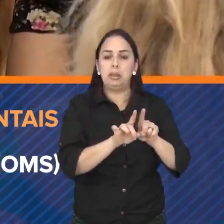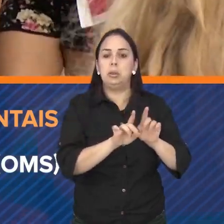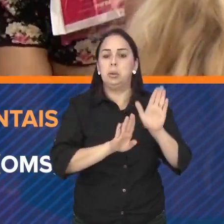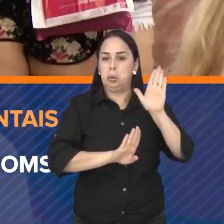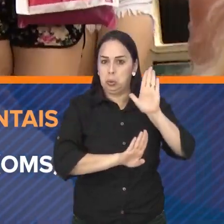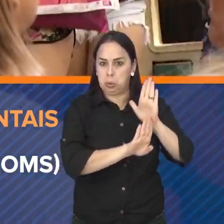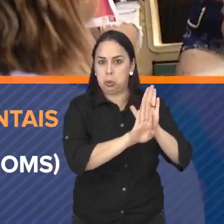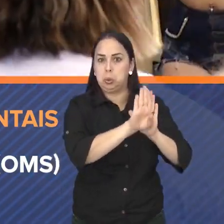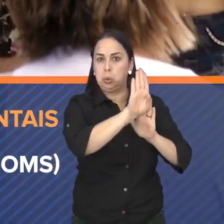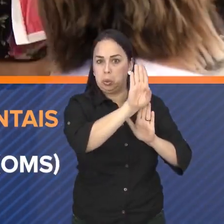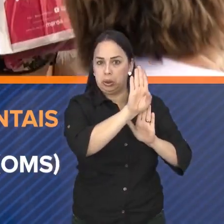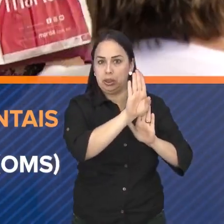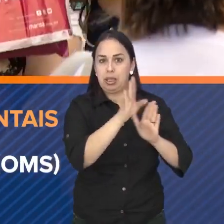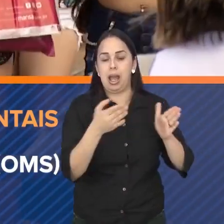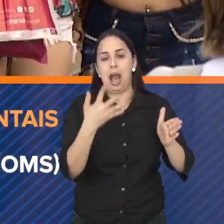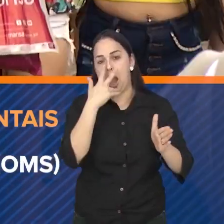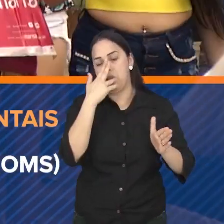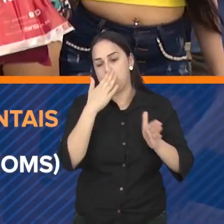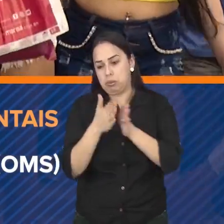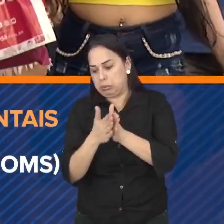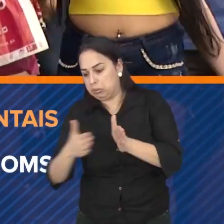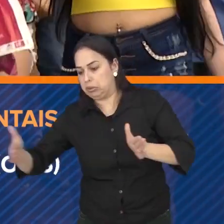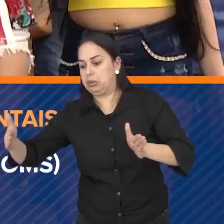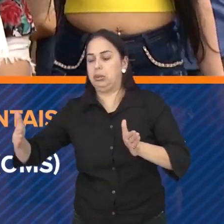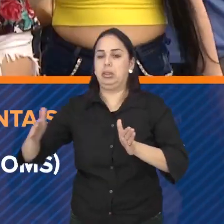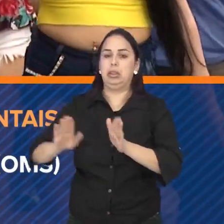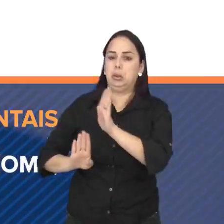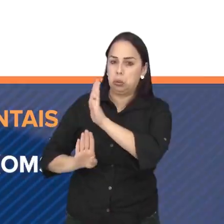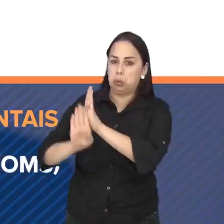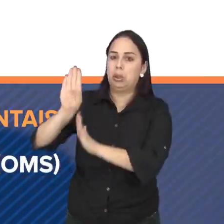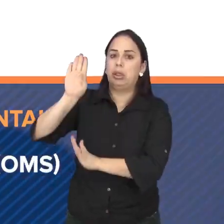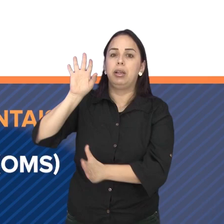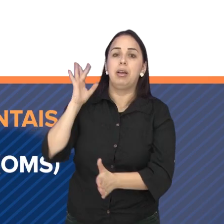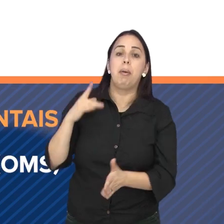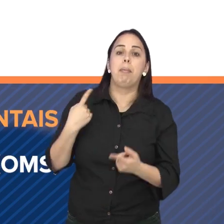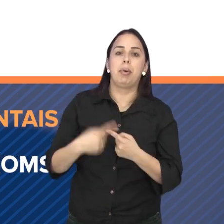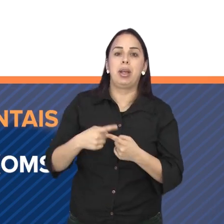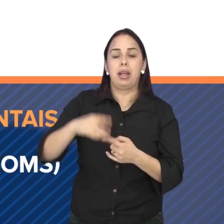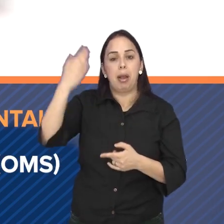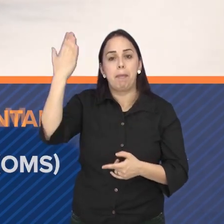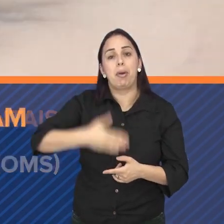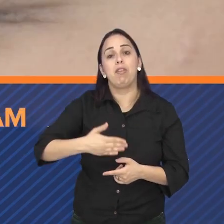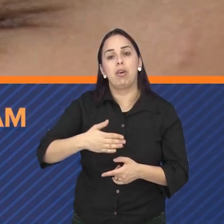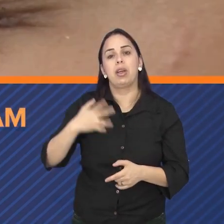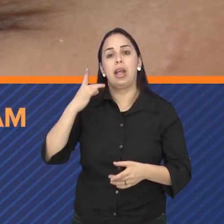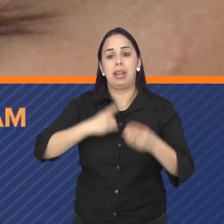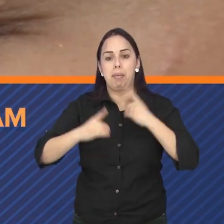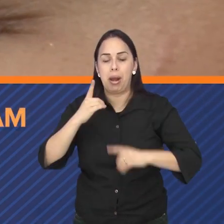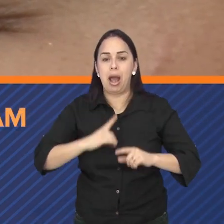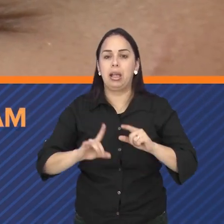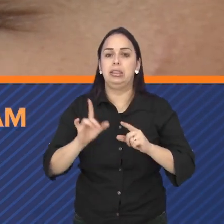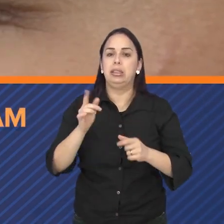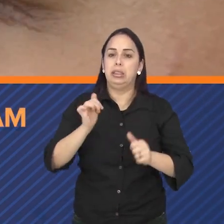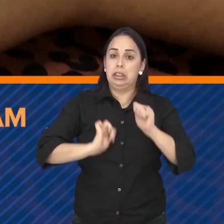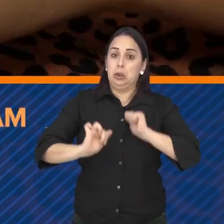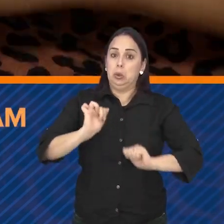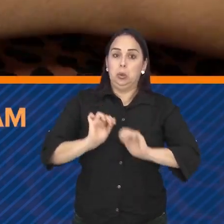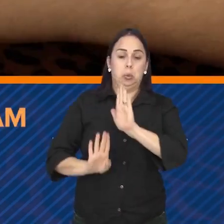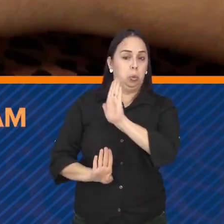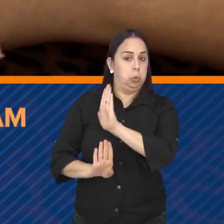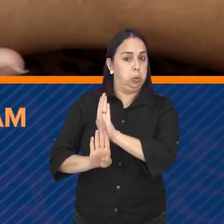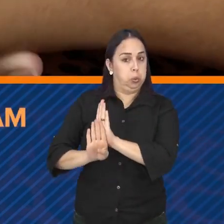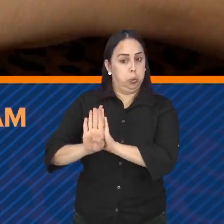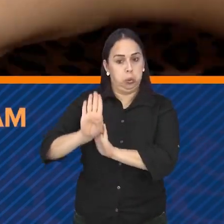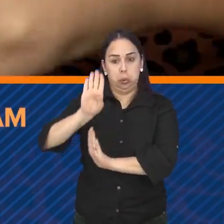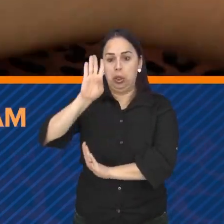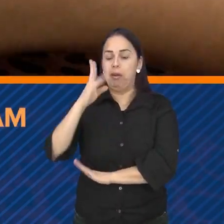índice expressivo que deve ser ainda maior neste momento, já que também foi comprovado que problemas como a depressão e a